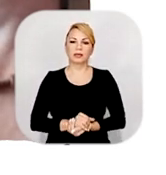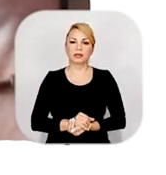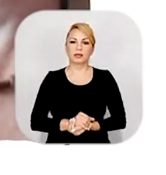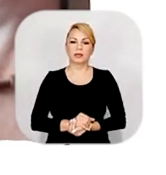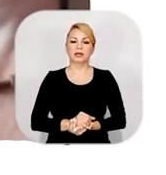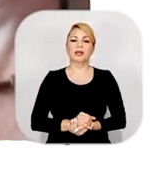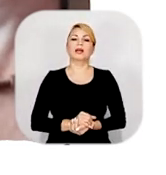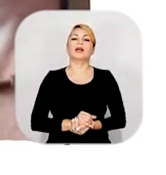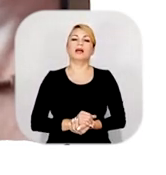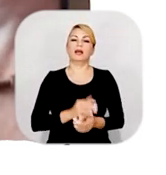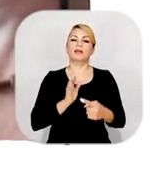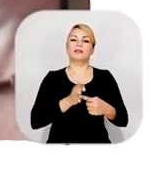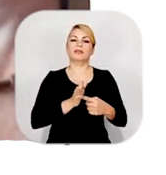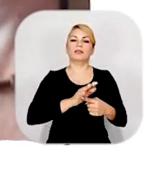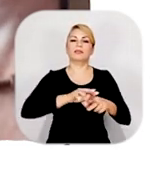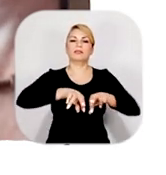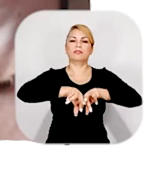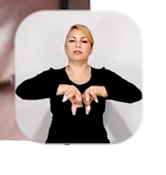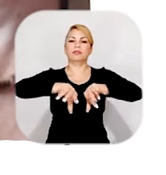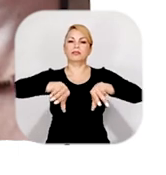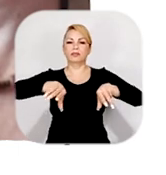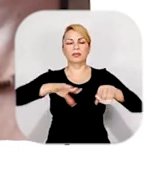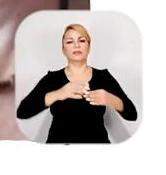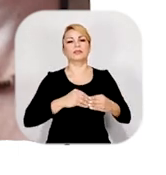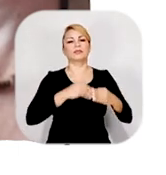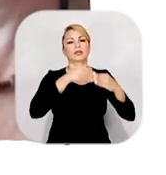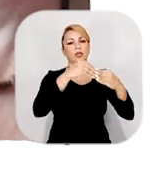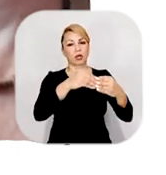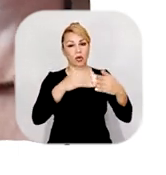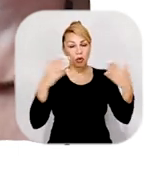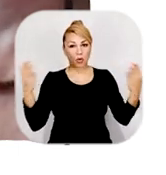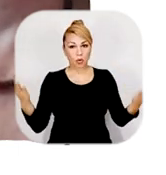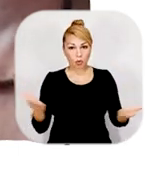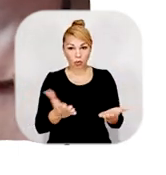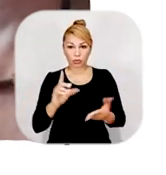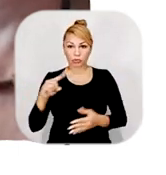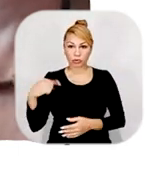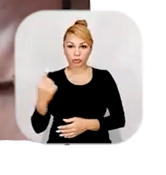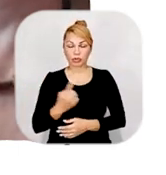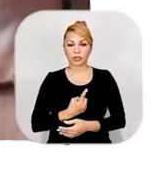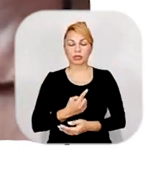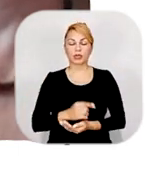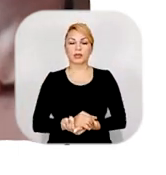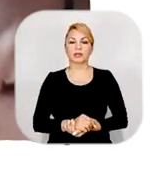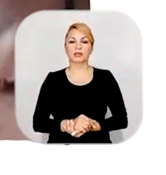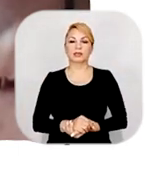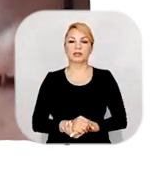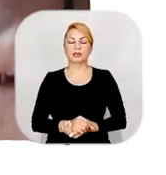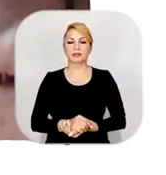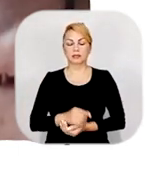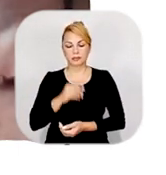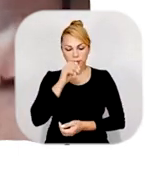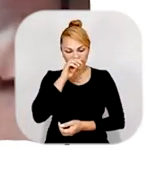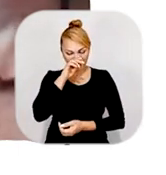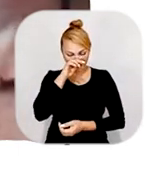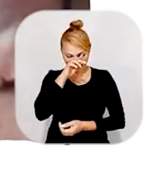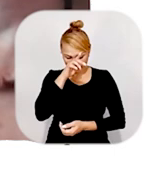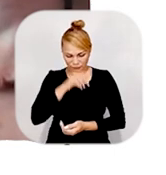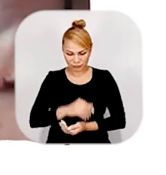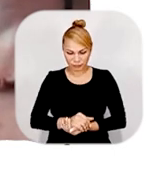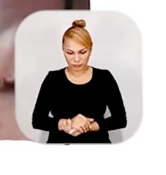os equipamentos para lá, né? Hoje em dia a gente anda com